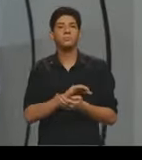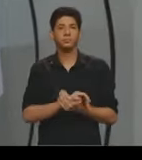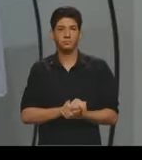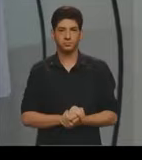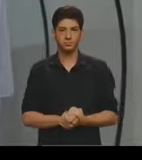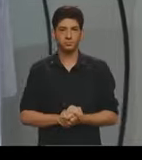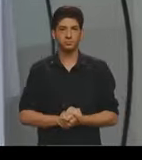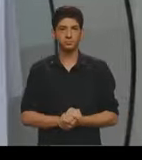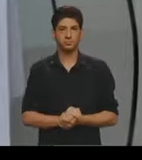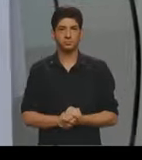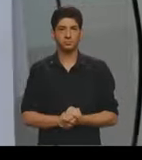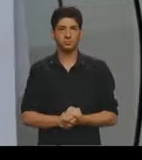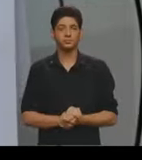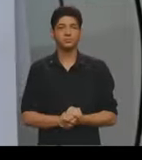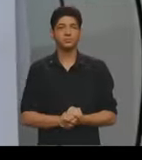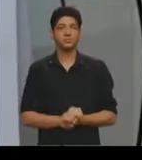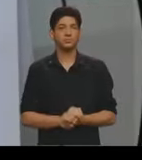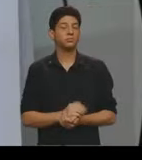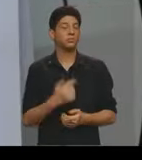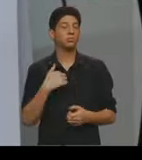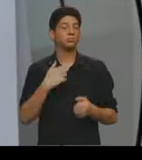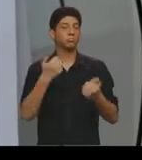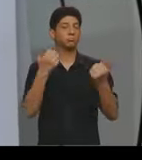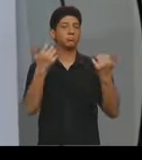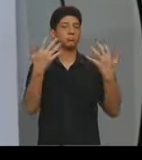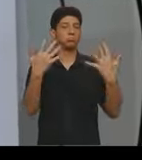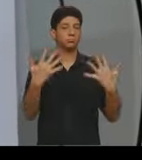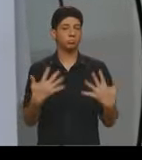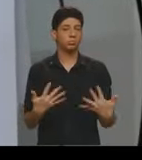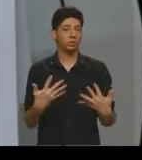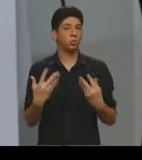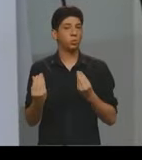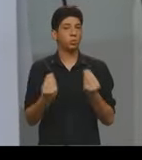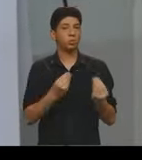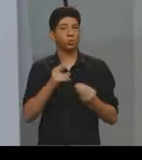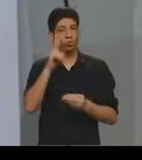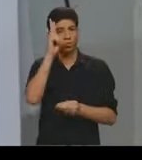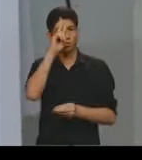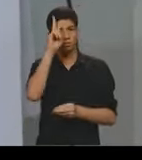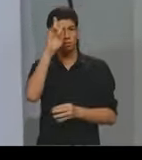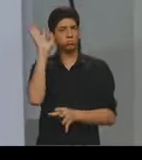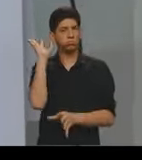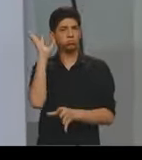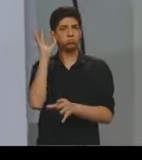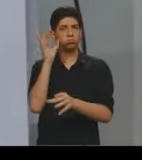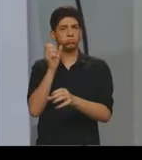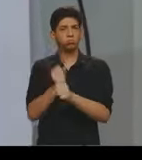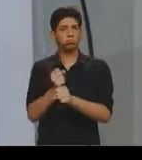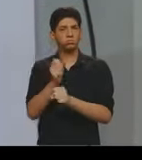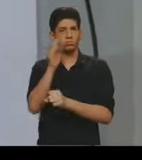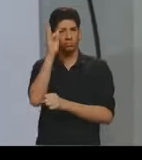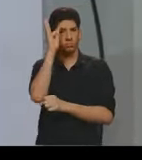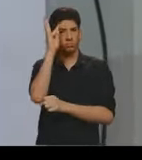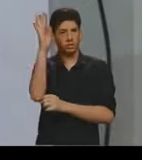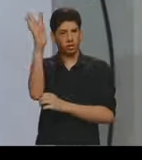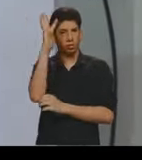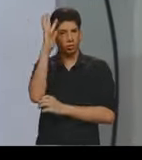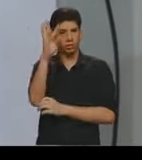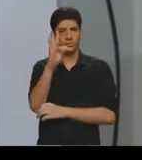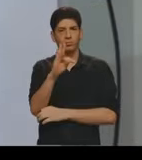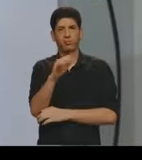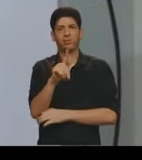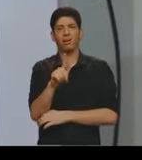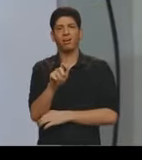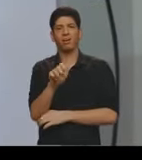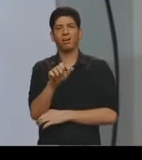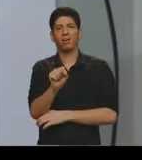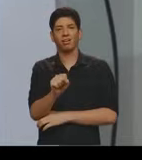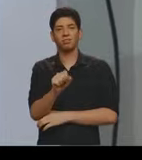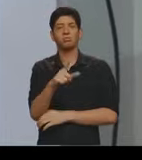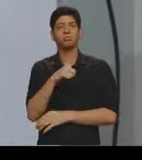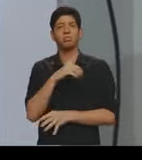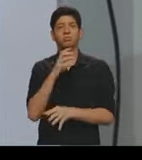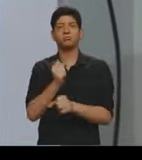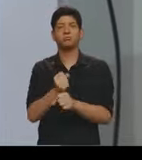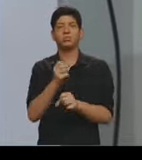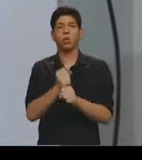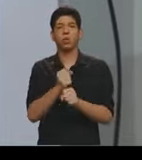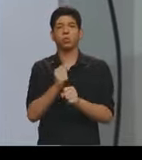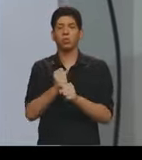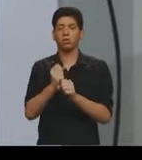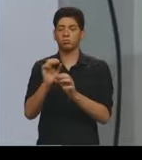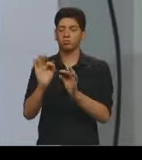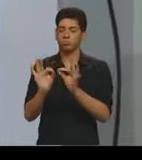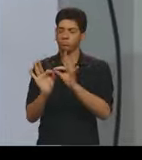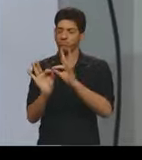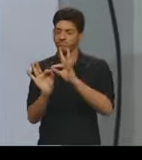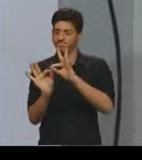inclusive eu retomei, sobre a história do teorema de Tales, que calculou uma altura